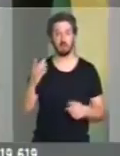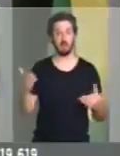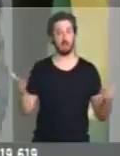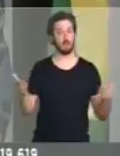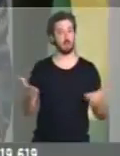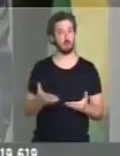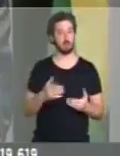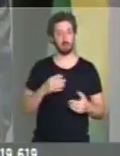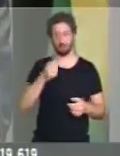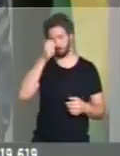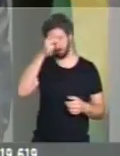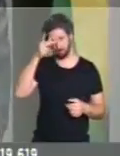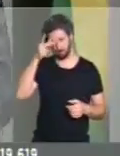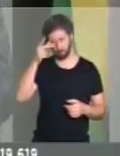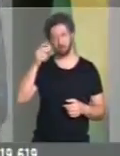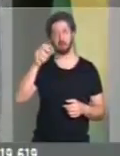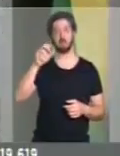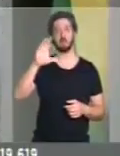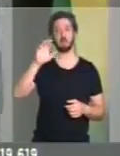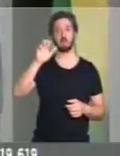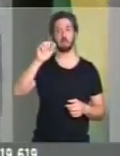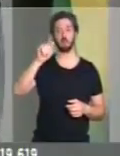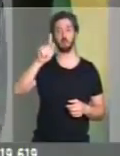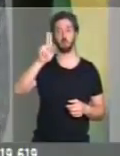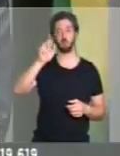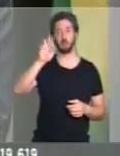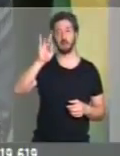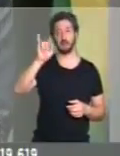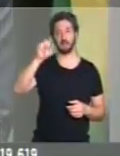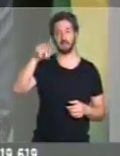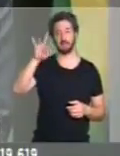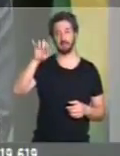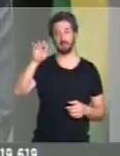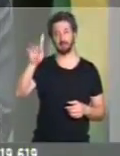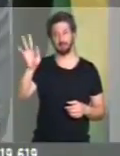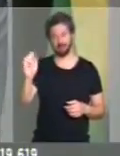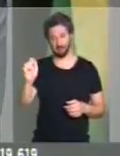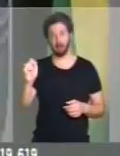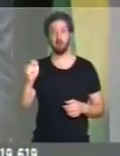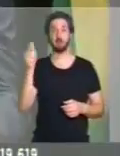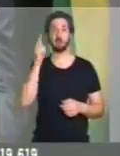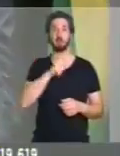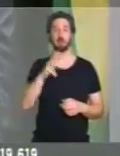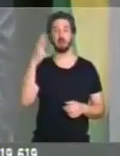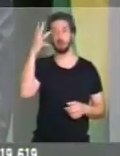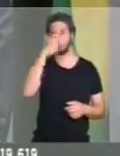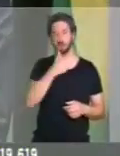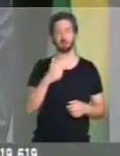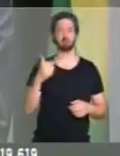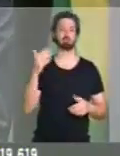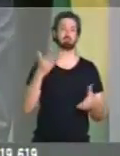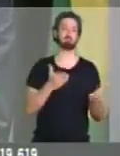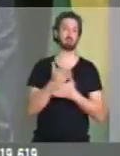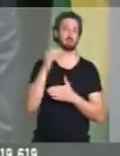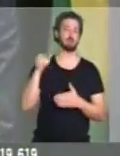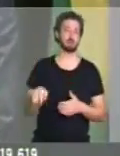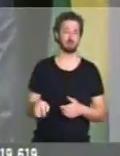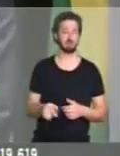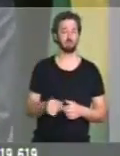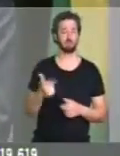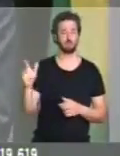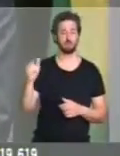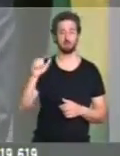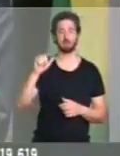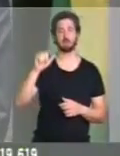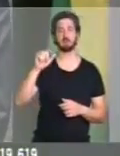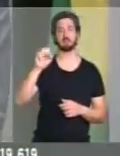agora prefeito de Guaratinguetá, minha terra natal, Marcos Soliva, que teve uma vitória linda em Guaratinguetá, Felício Ramute, em